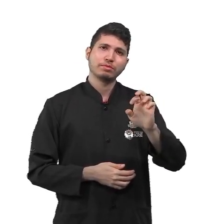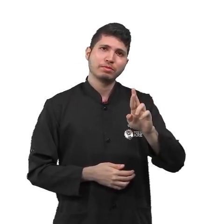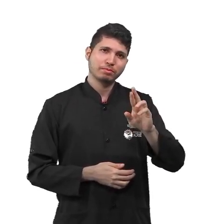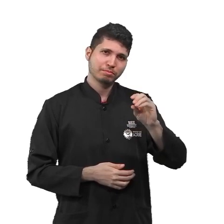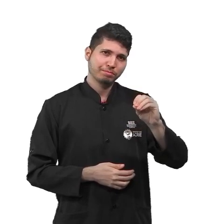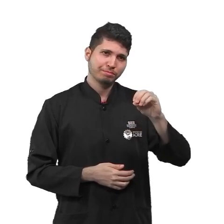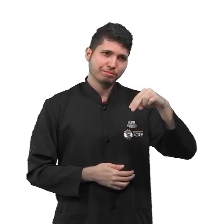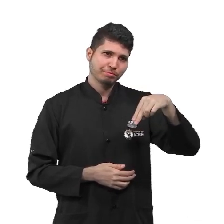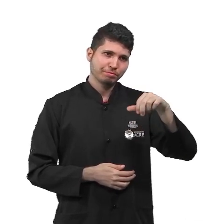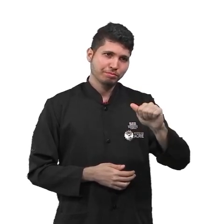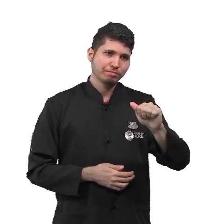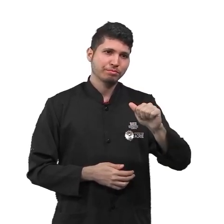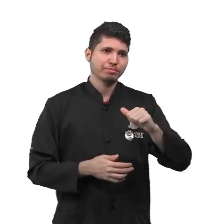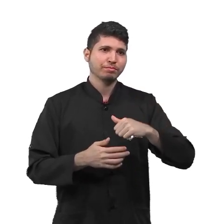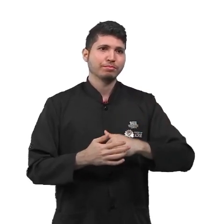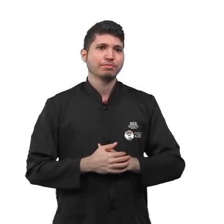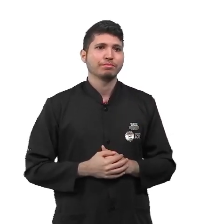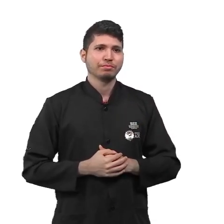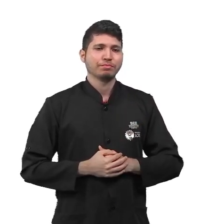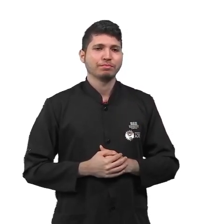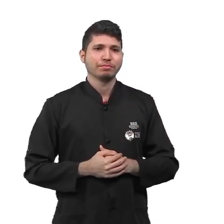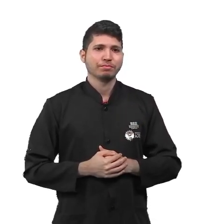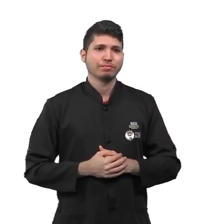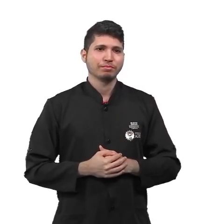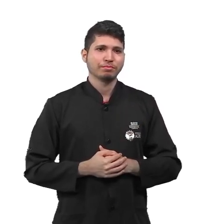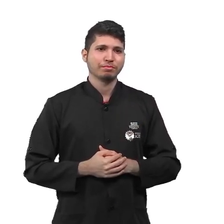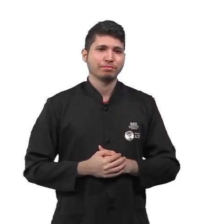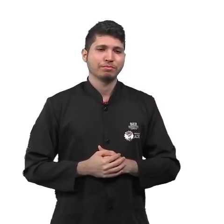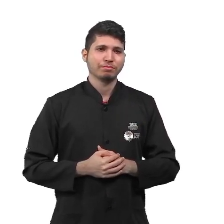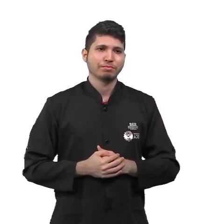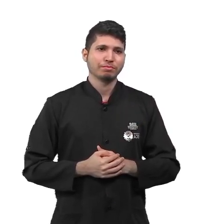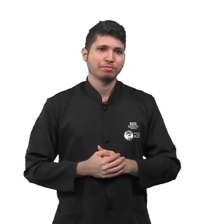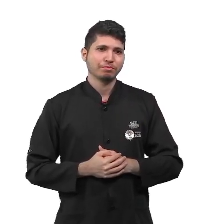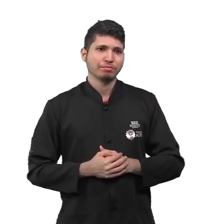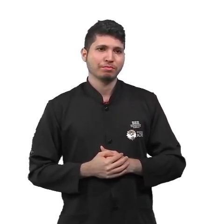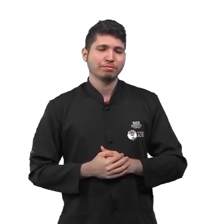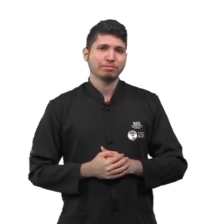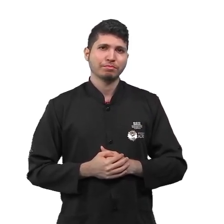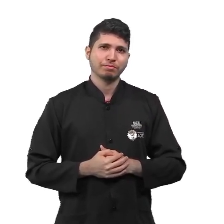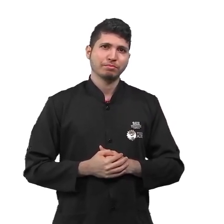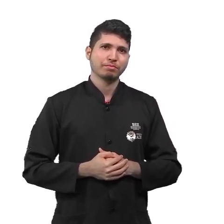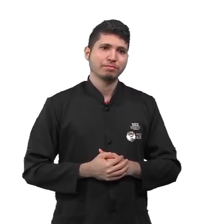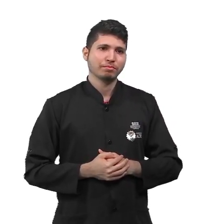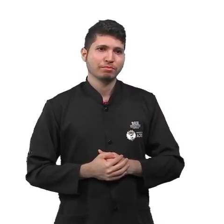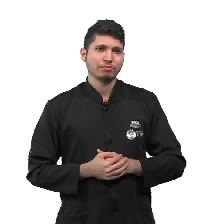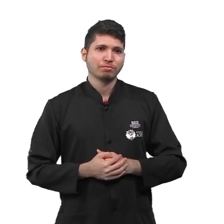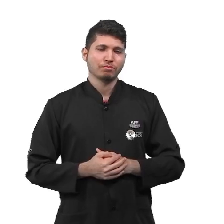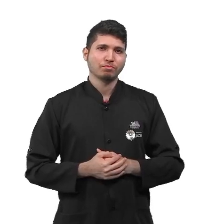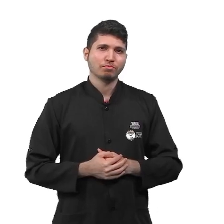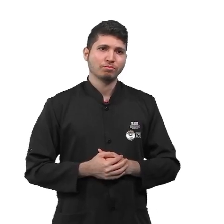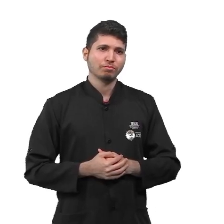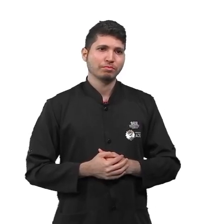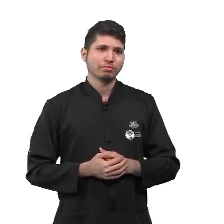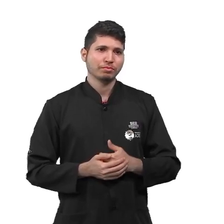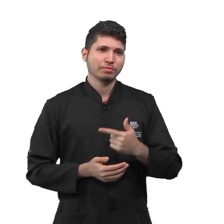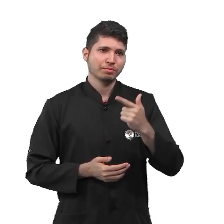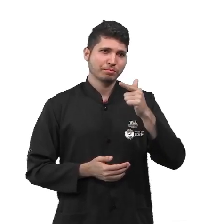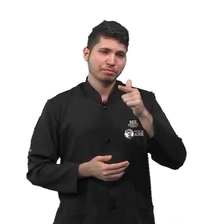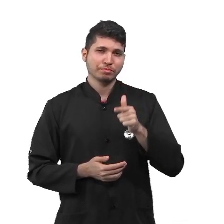como a progesterona e o estradiol das mulheres e a testosterona ali dos